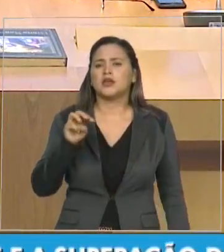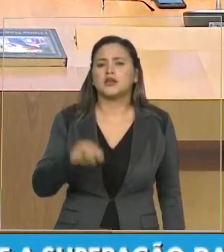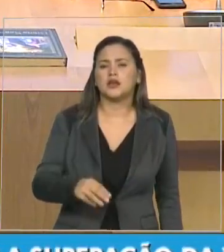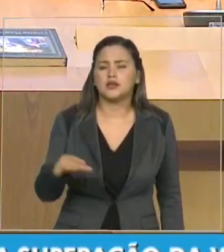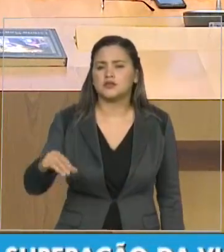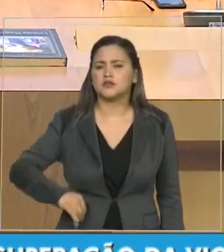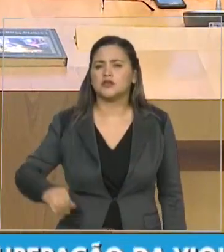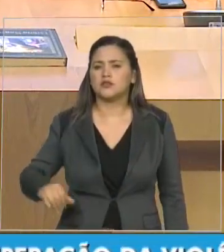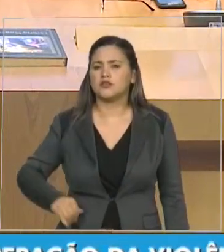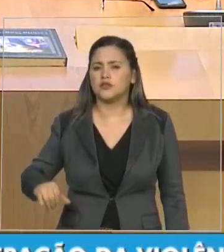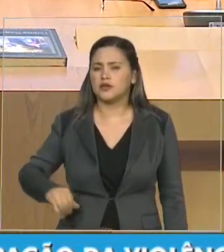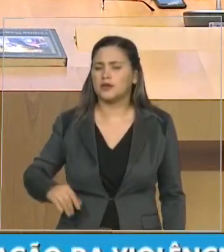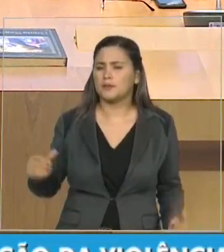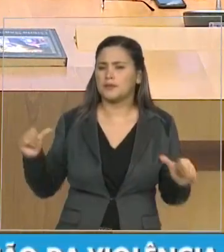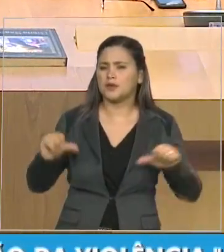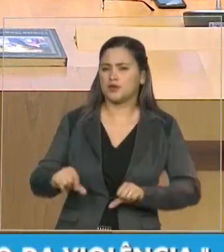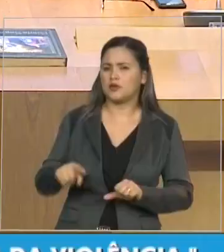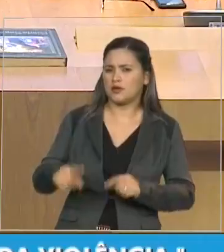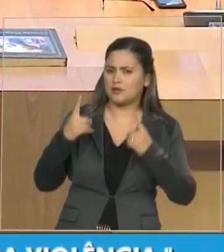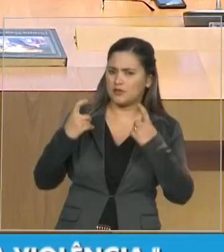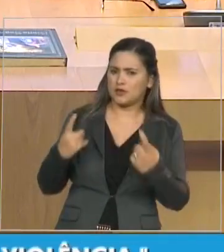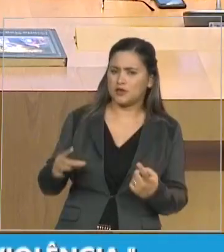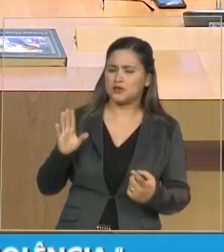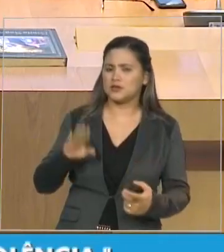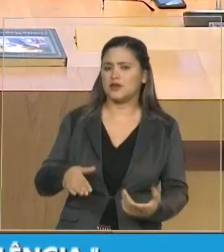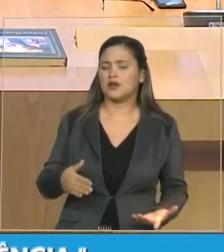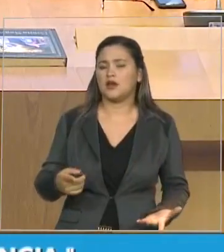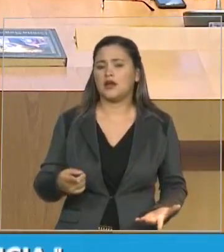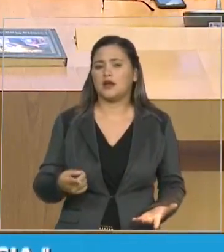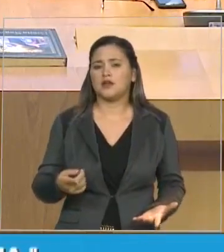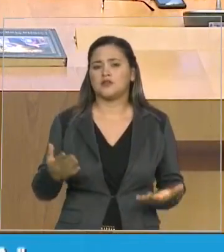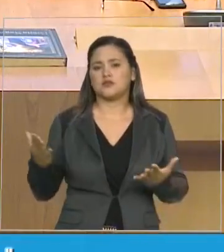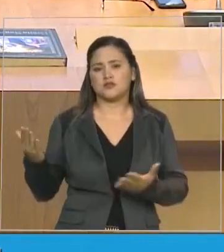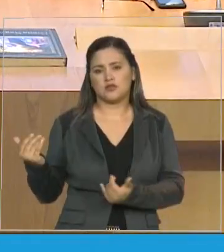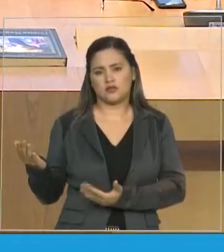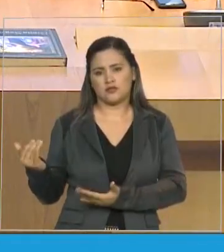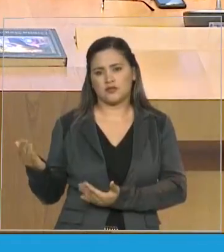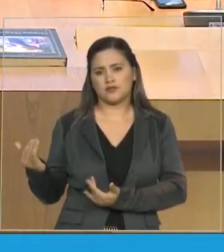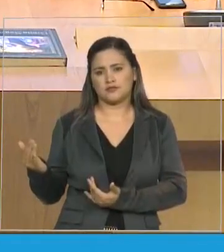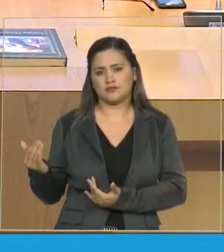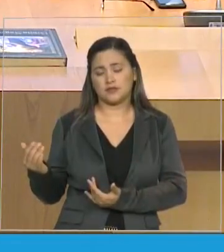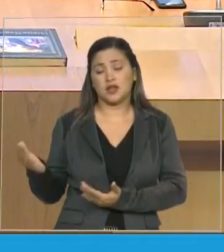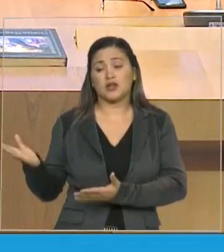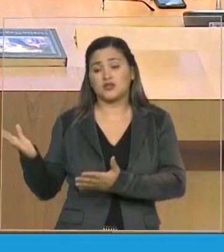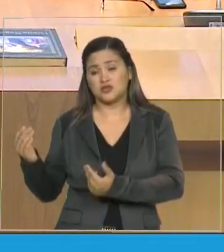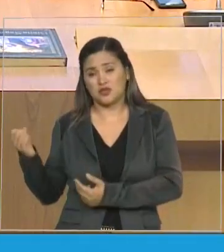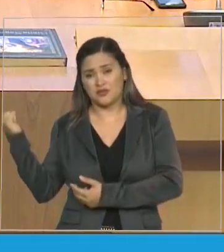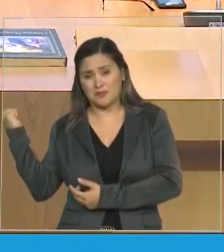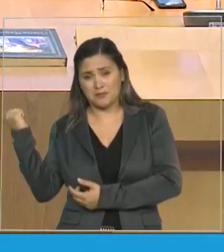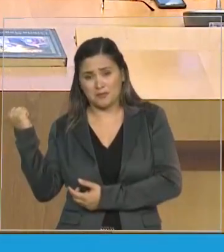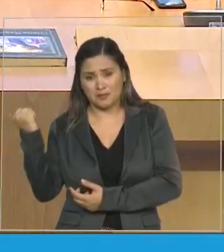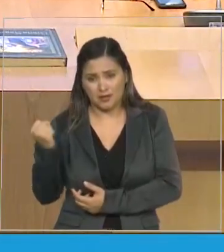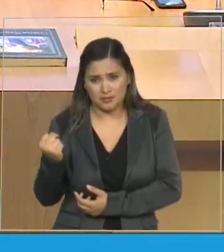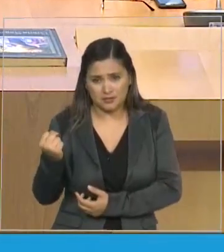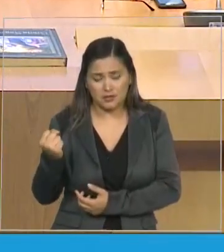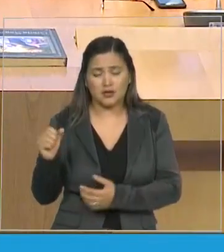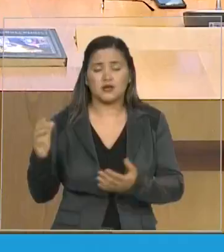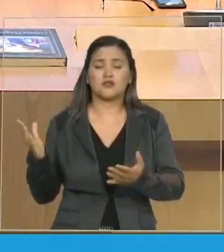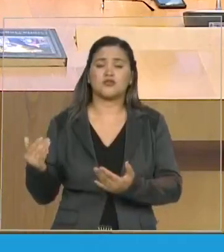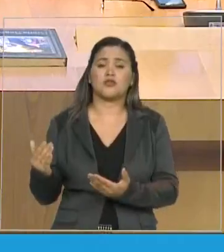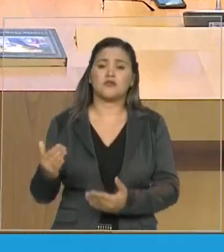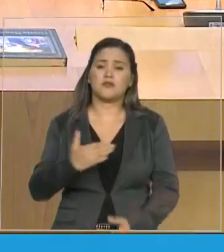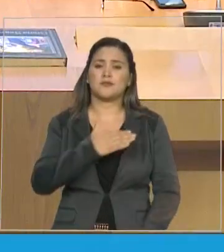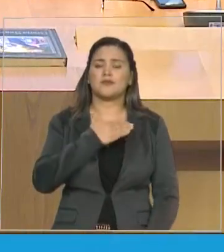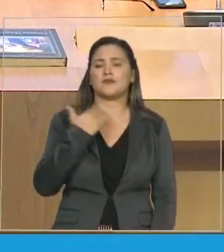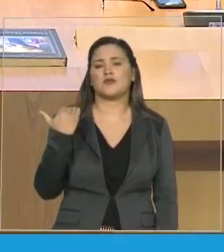violência? São os jovens. É a juventude que mata e a juventude que morre. Estou vendo aqui